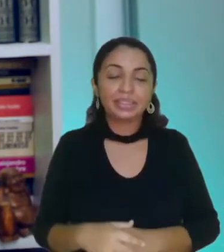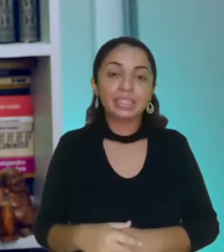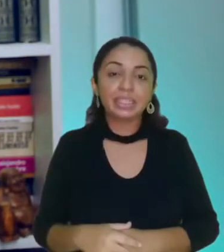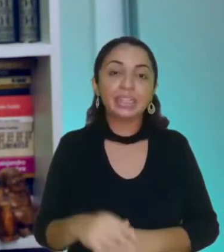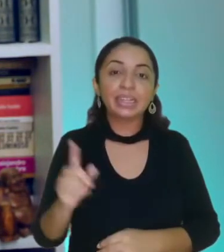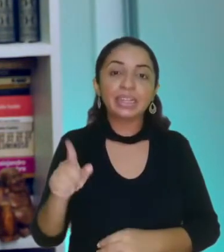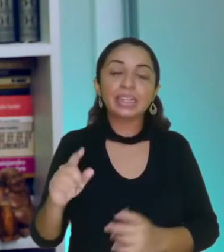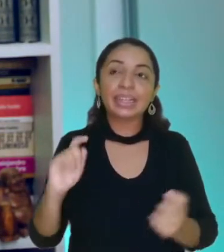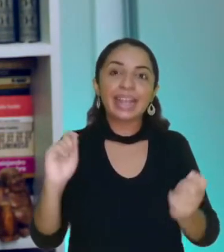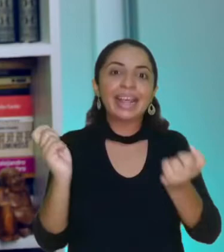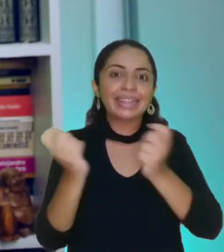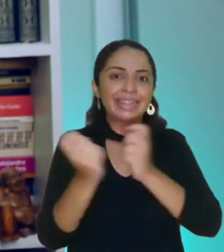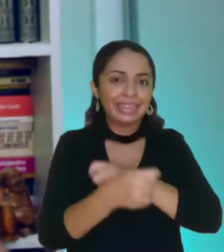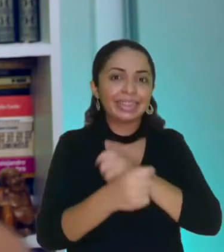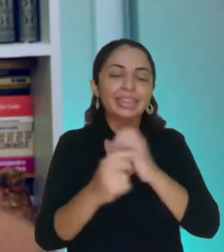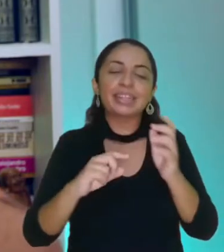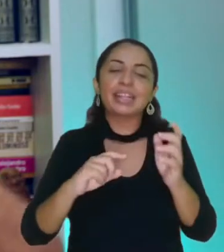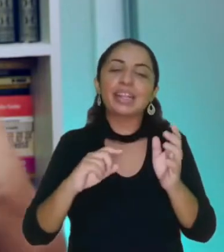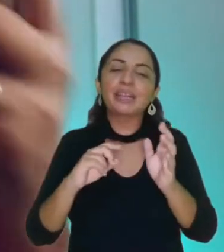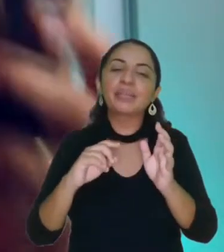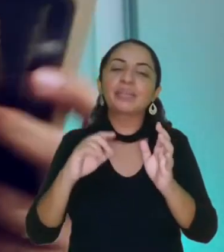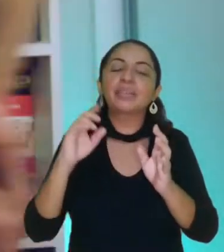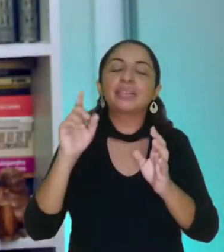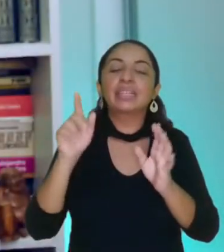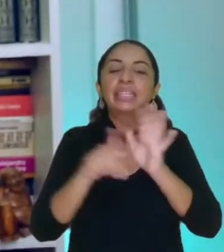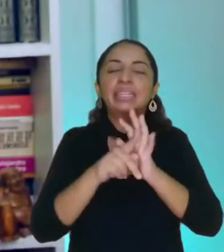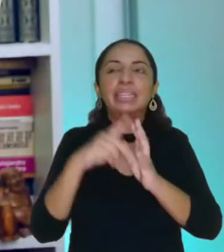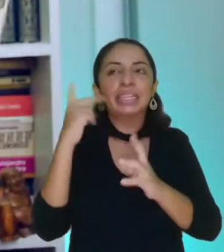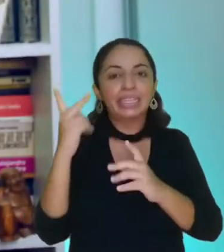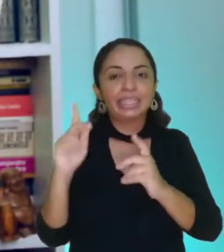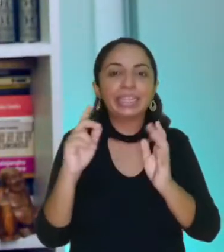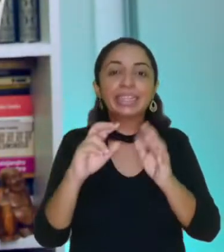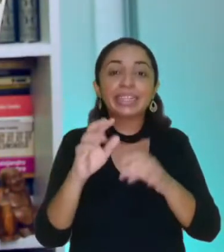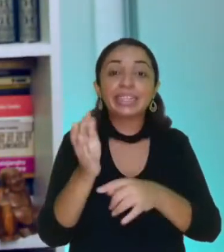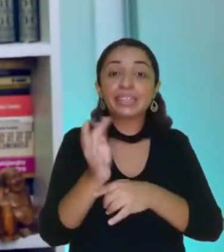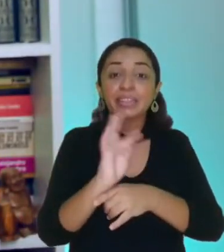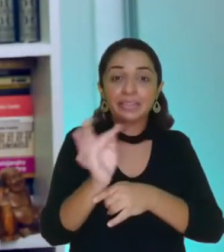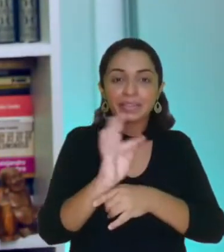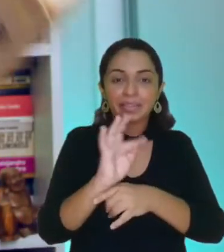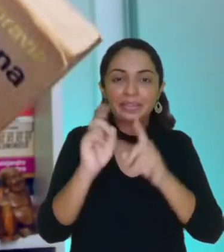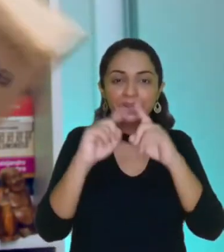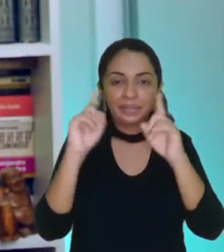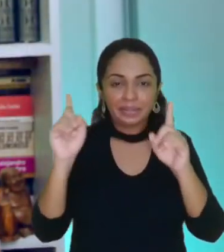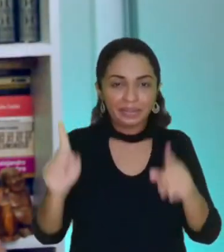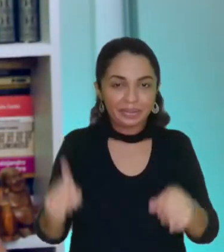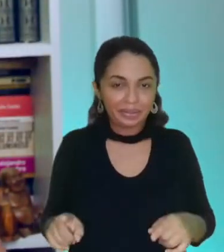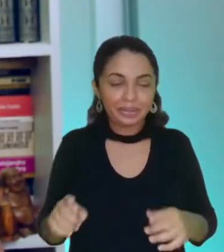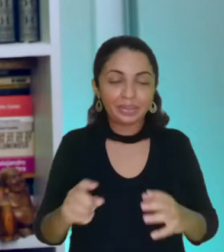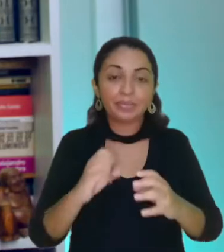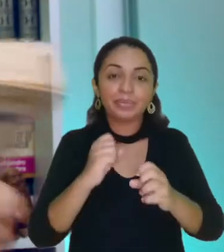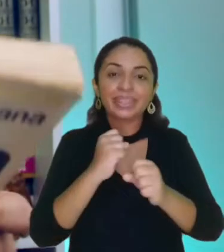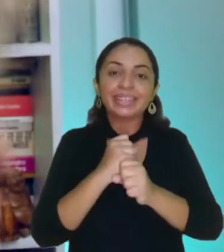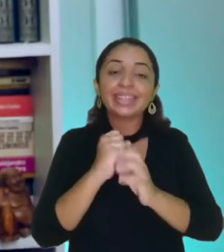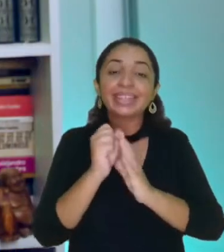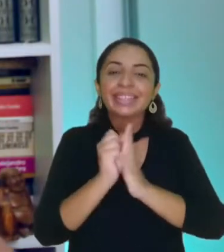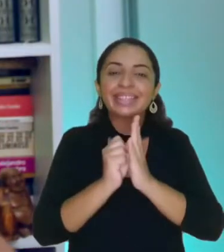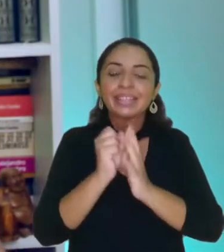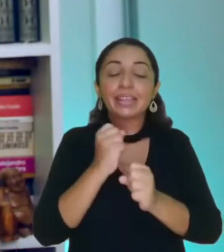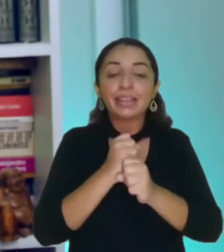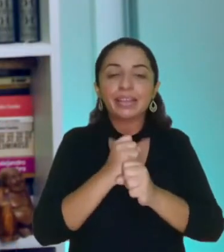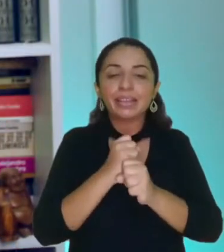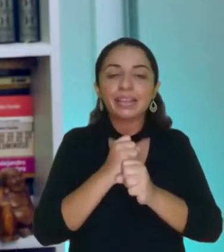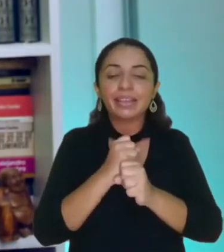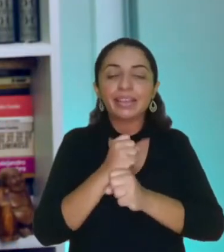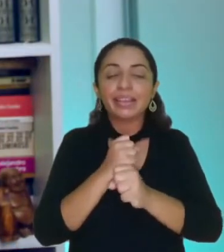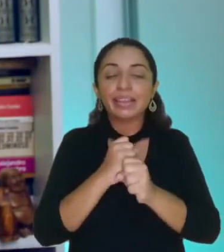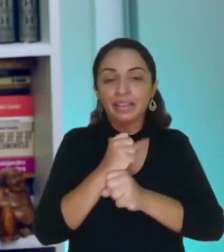que foi também muito adaptada para o cinema, do neorrealismo italiano. A literatura e o cinema italiano do século XX tem uma riqueza